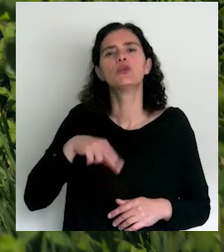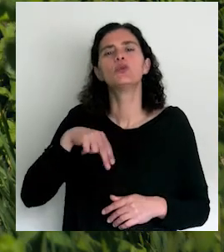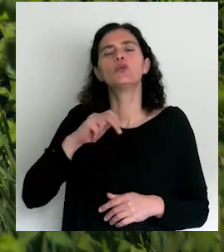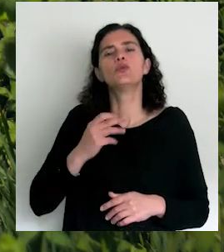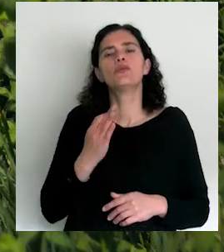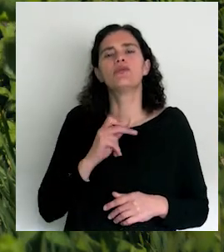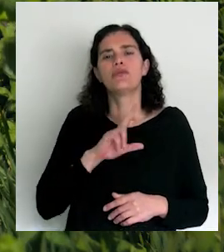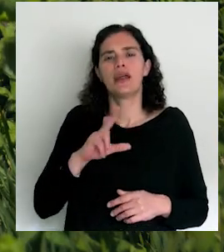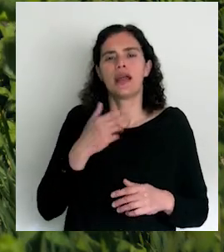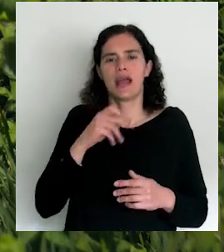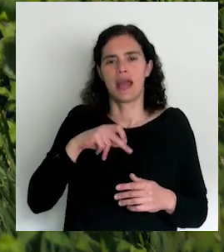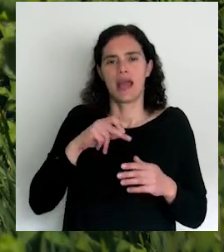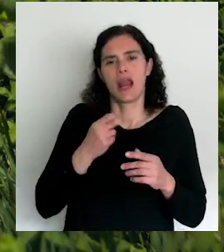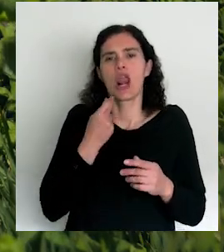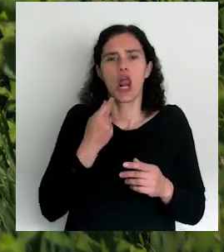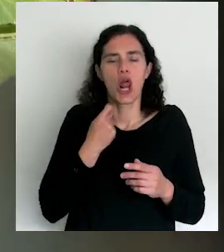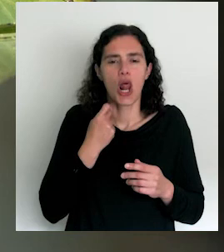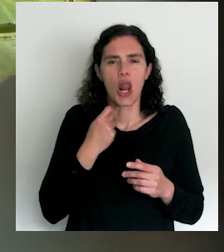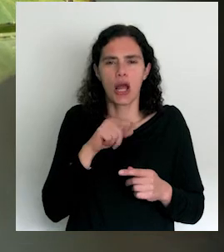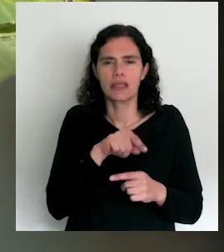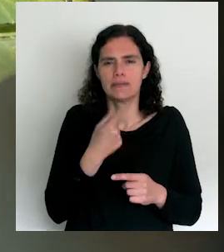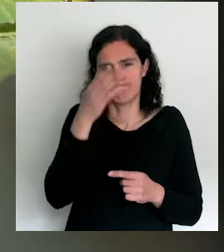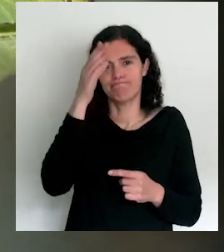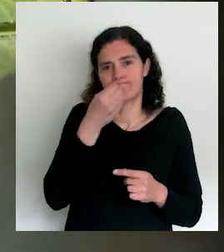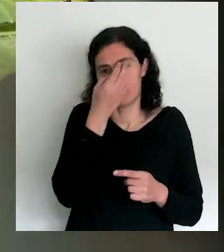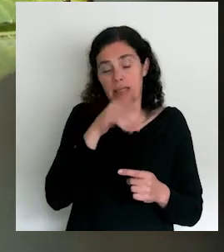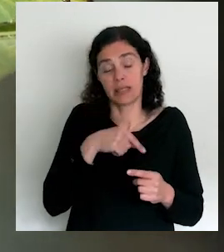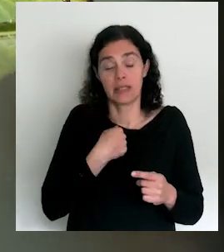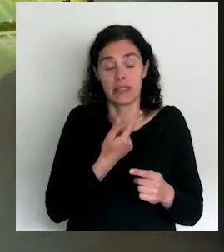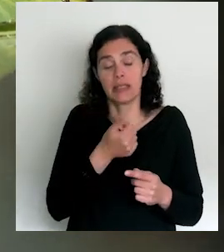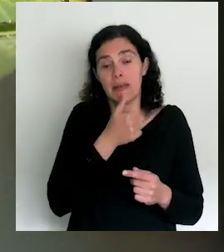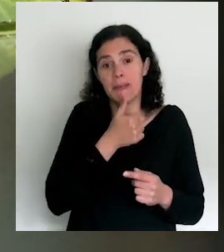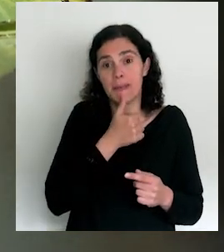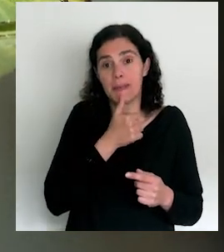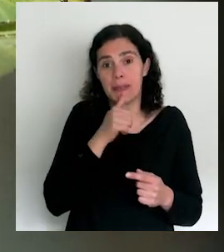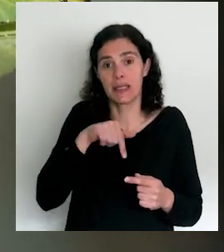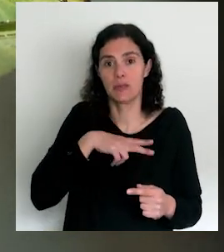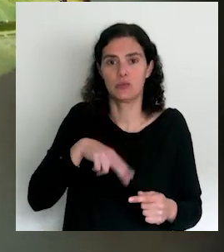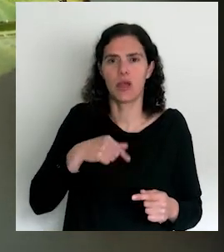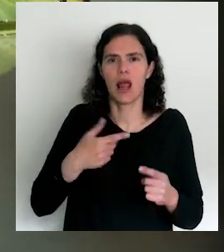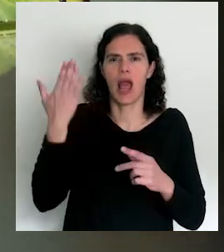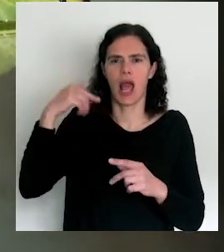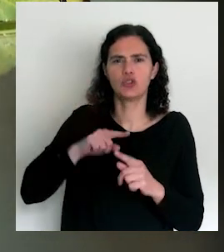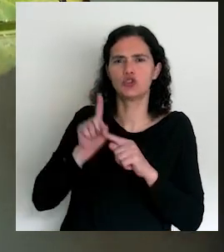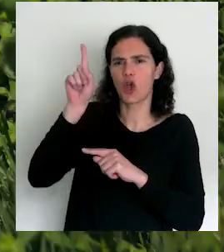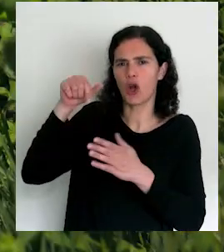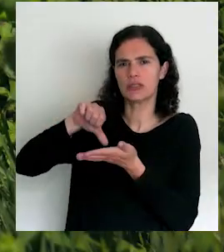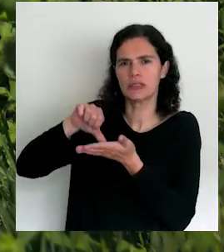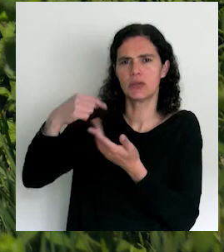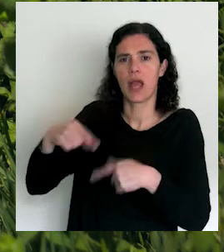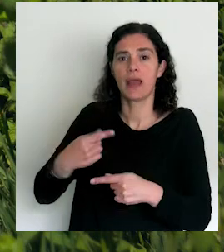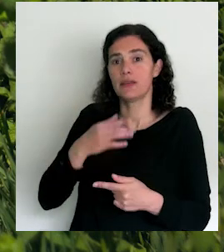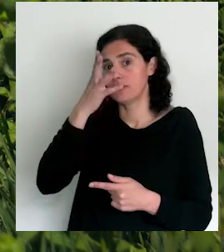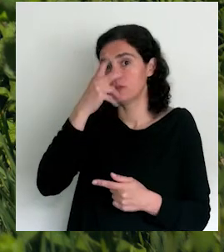uma espécie aqui, que é o nenúfar anão, Nymphoides peltatus, que é uma espécie que está criticamente em perigo de extinção em Portugal. Existia